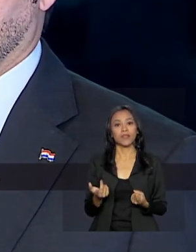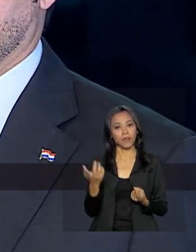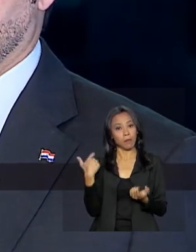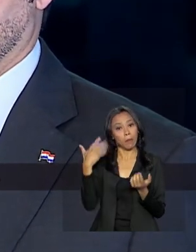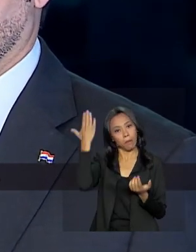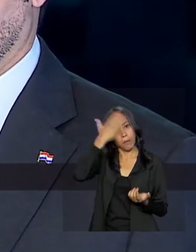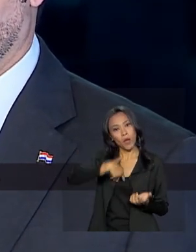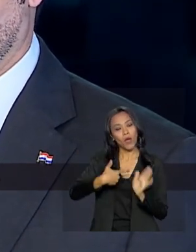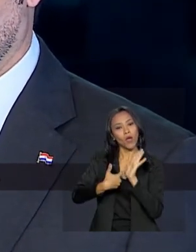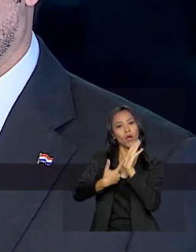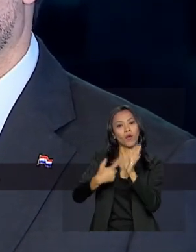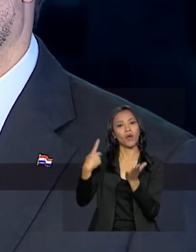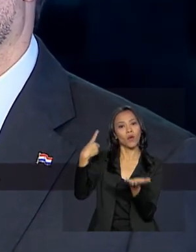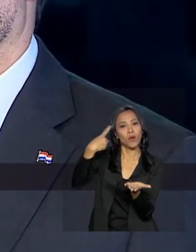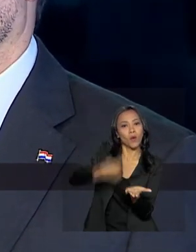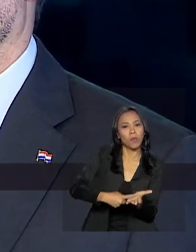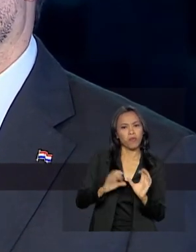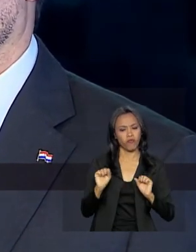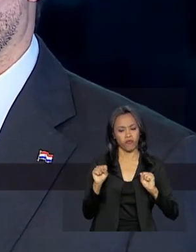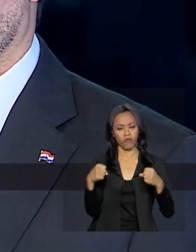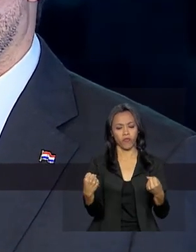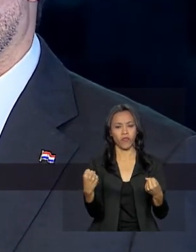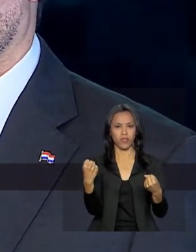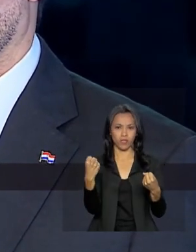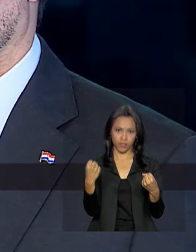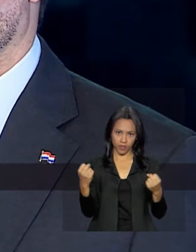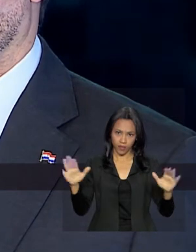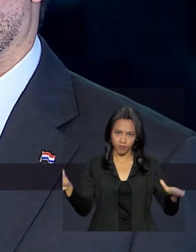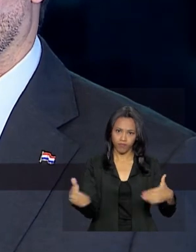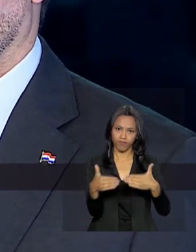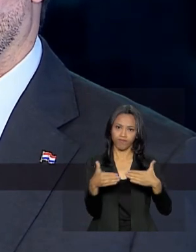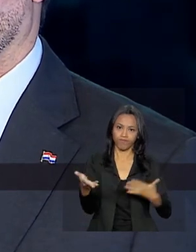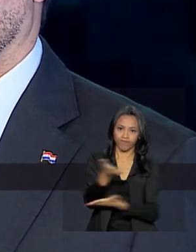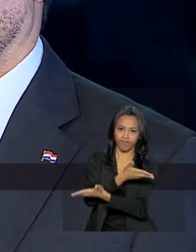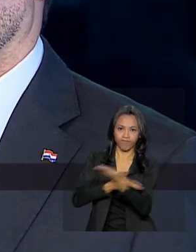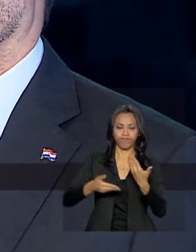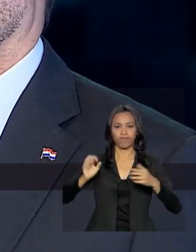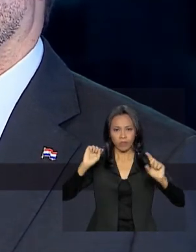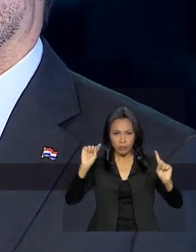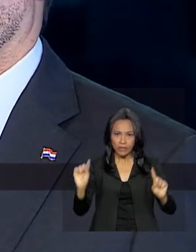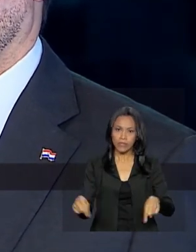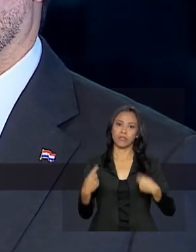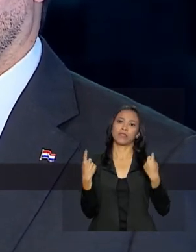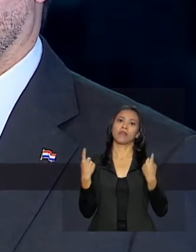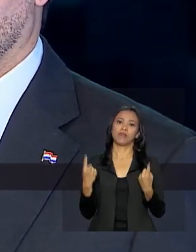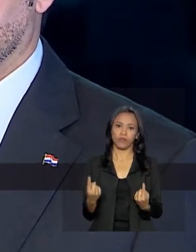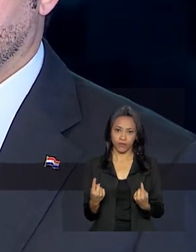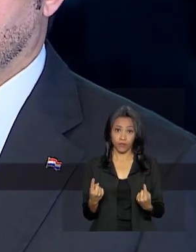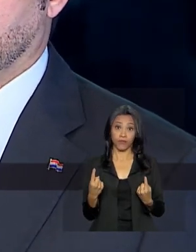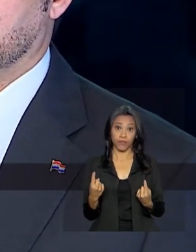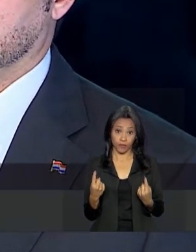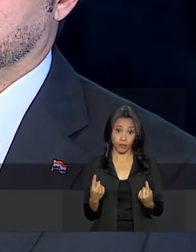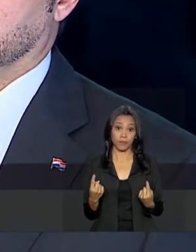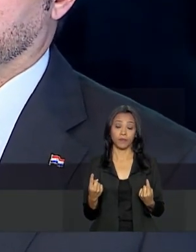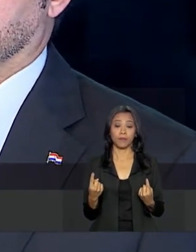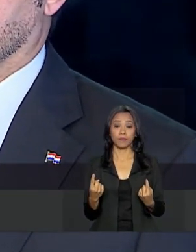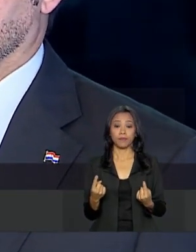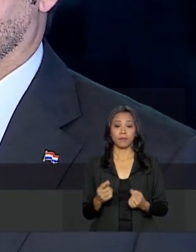es fortalecerlos en el futuro. Hoy hemos hablado de los desafíos que tenemos en términos de mejorar nuestra